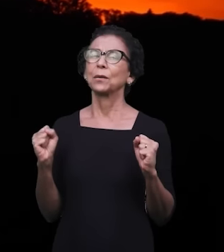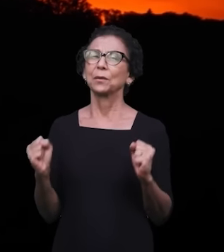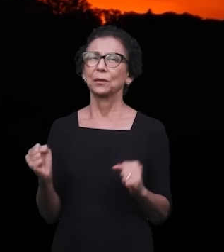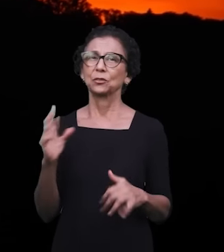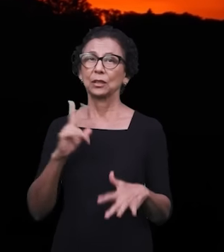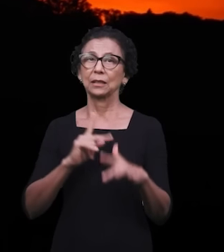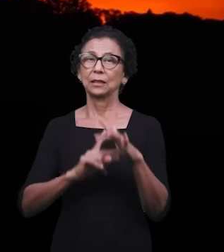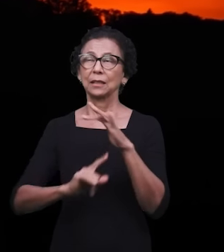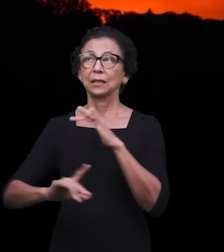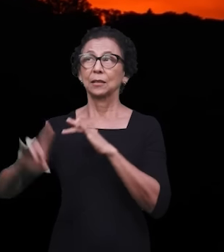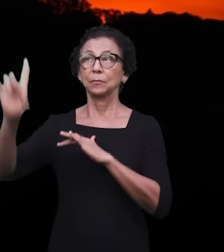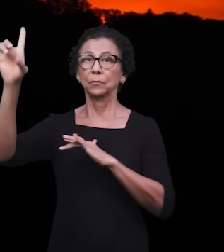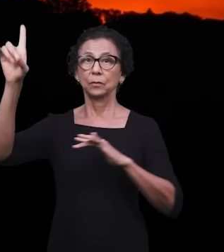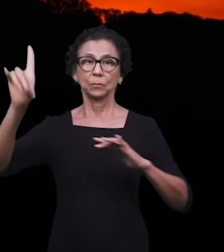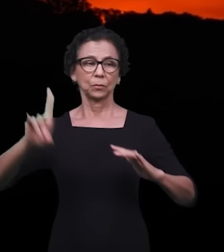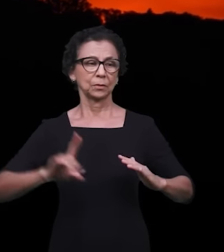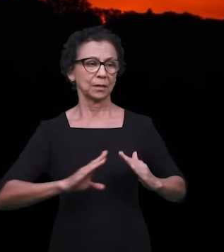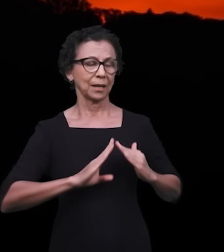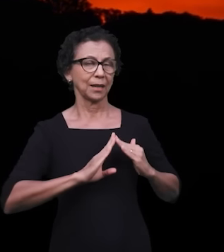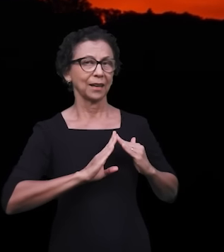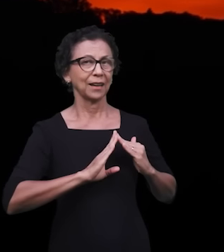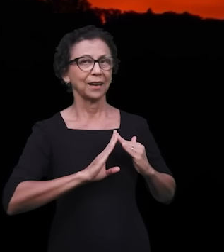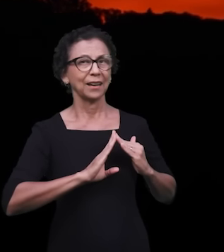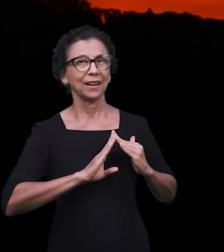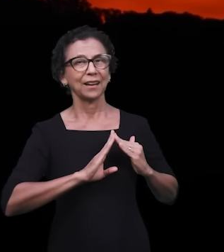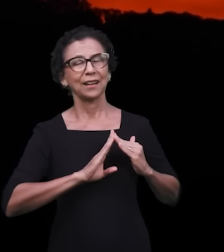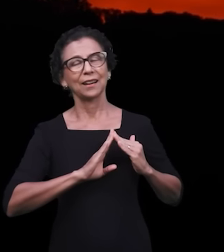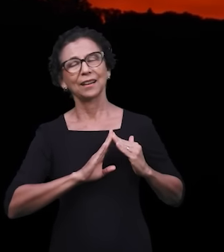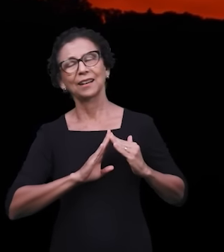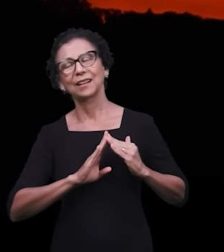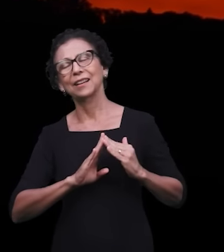Tens meu coração para